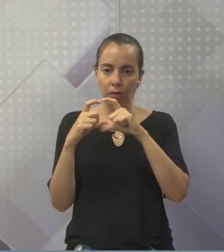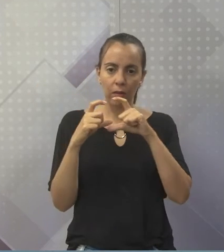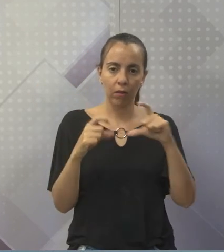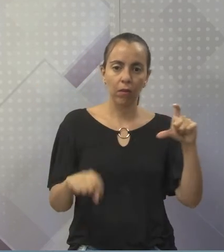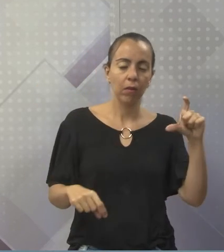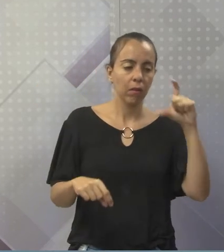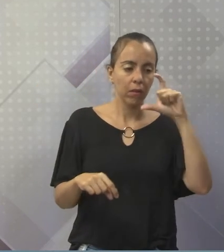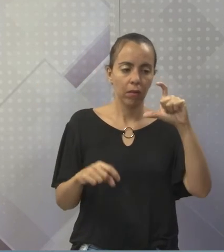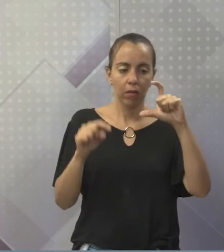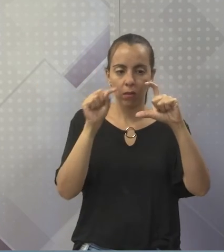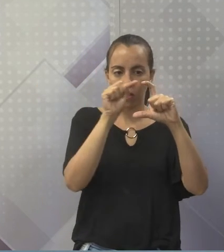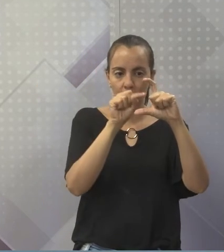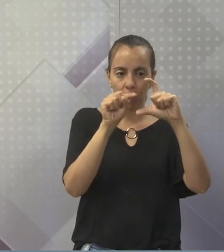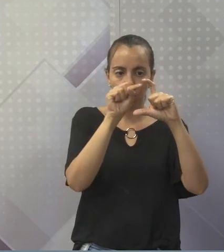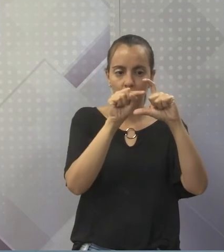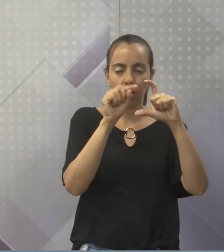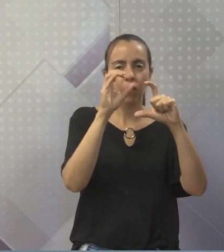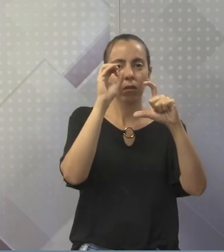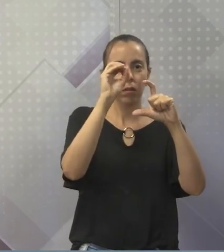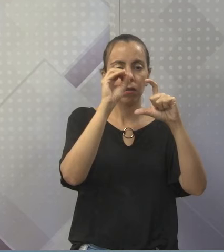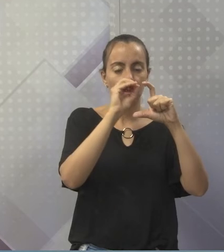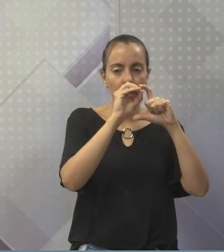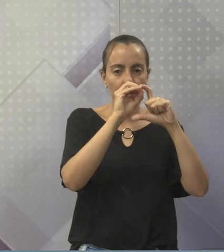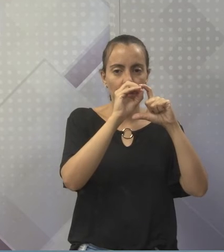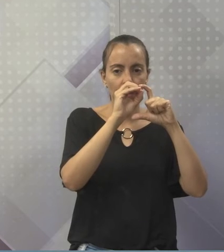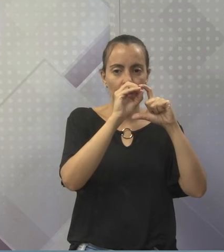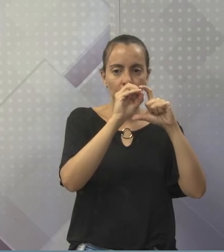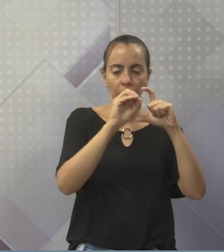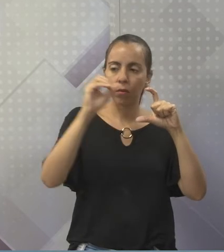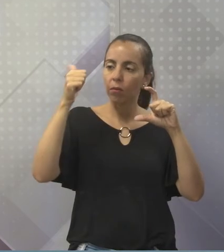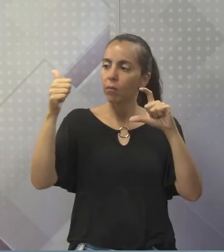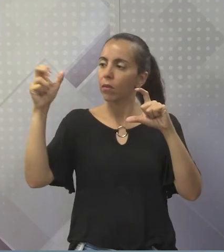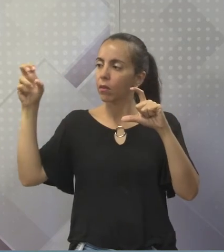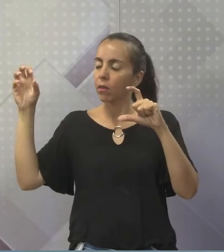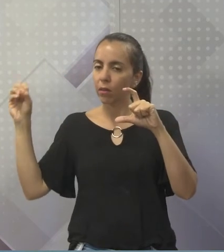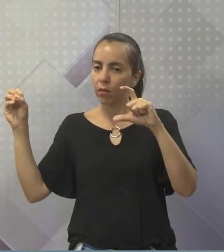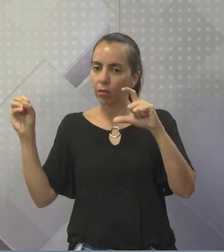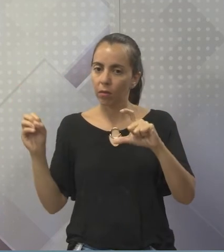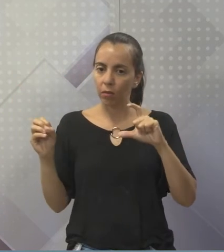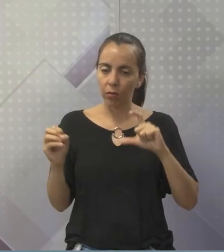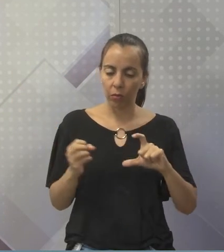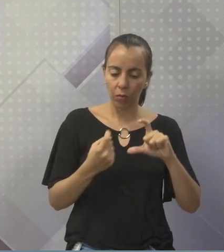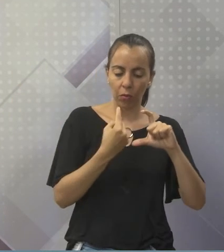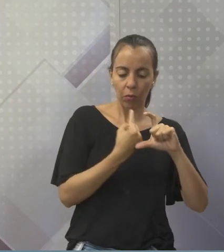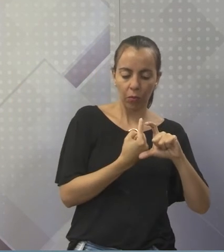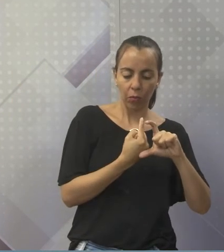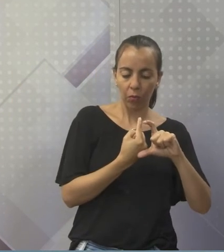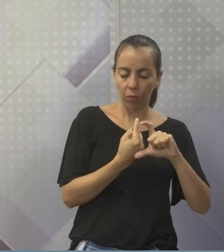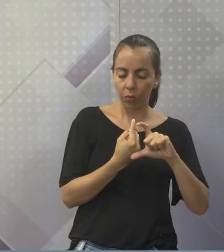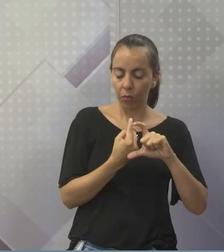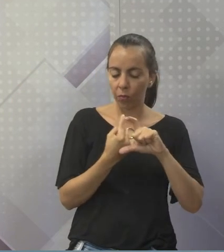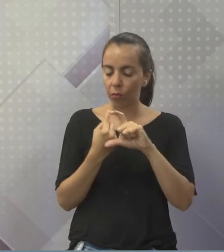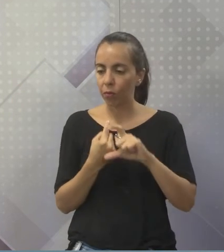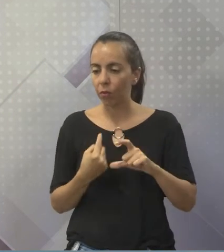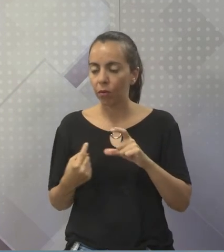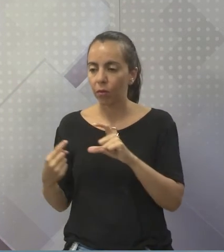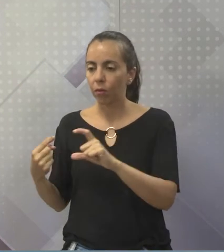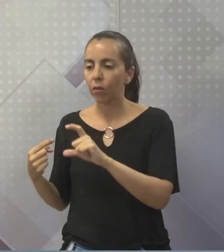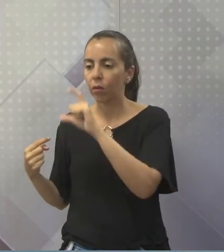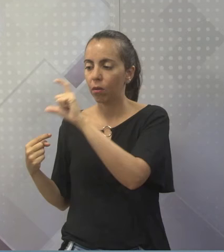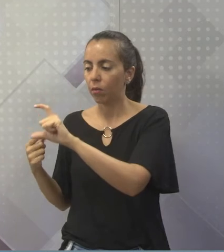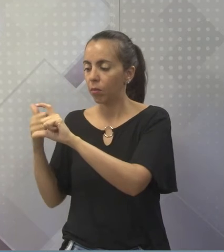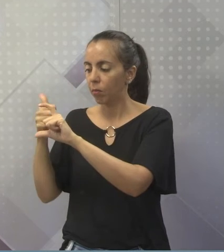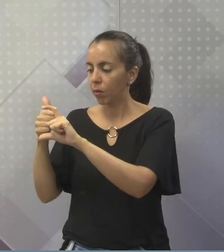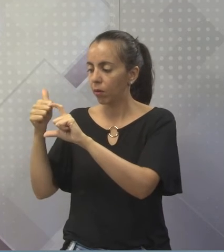está ligado a 1.500. A gente vê que 1 está ligado a 1.510.